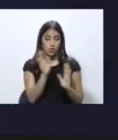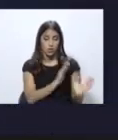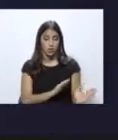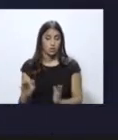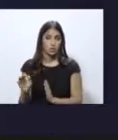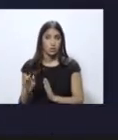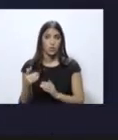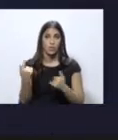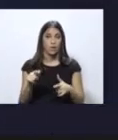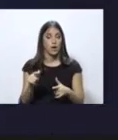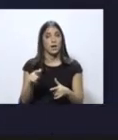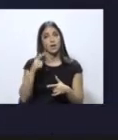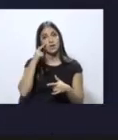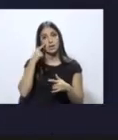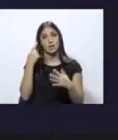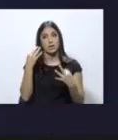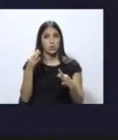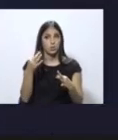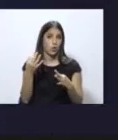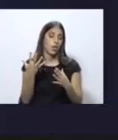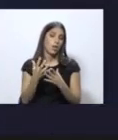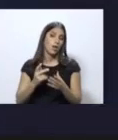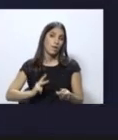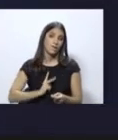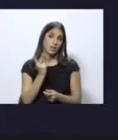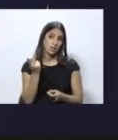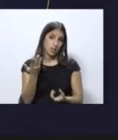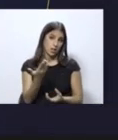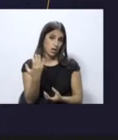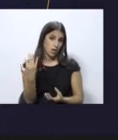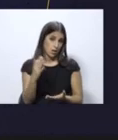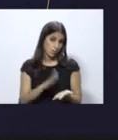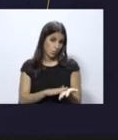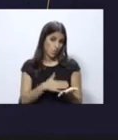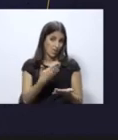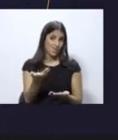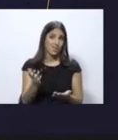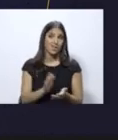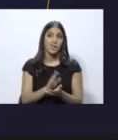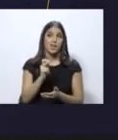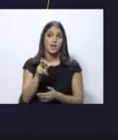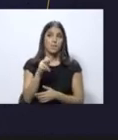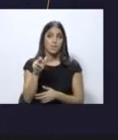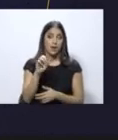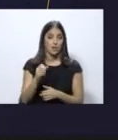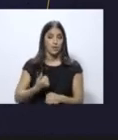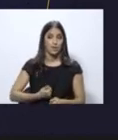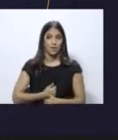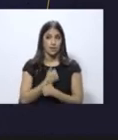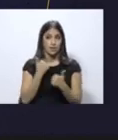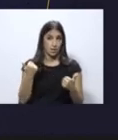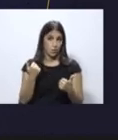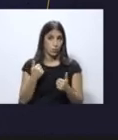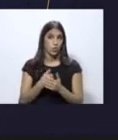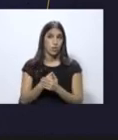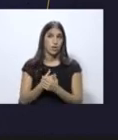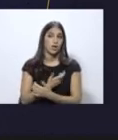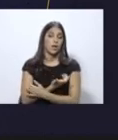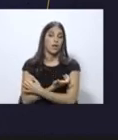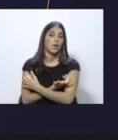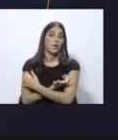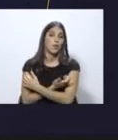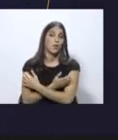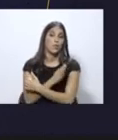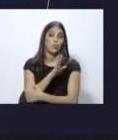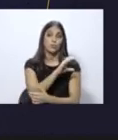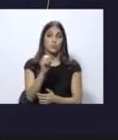natural candidato a vencer a prova. Quando o Amaro Antunes venceu na Torre e passou para a frente, o João